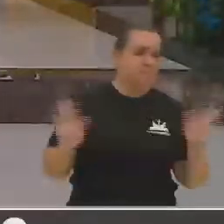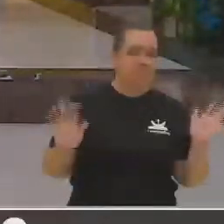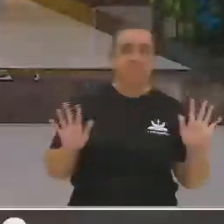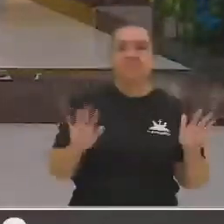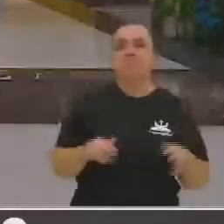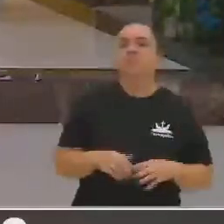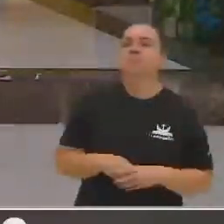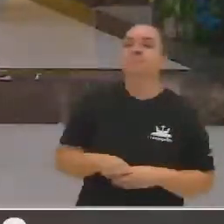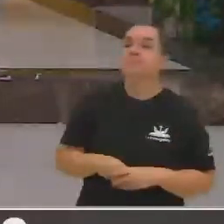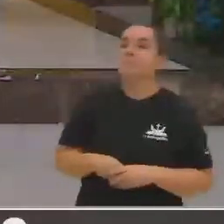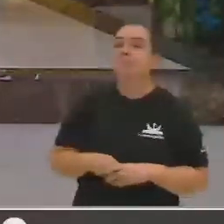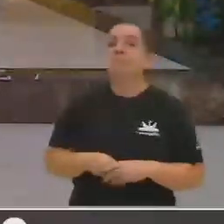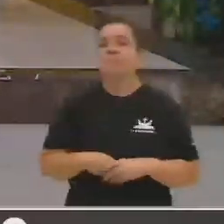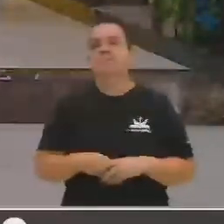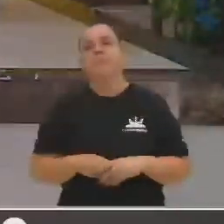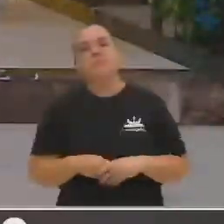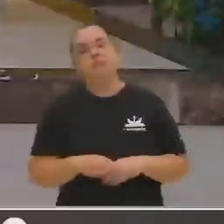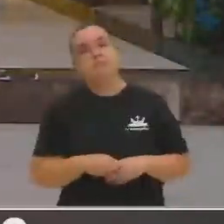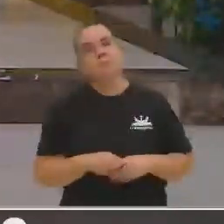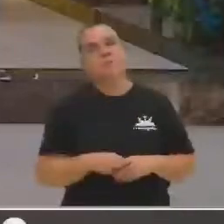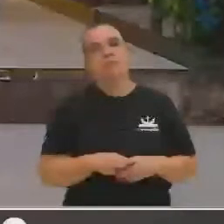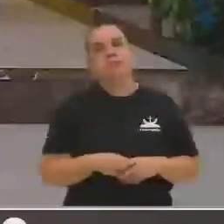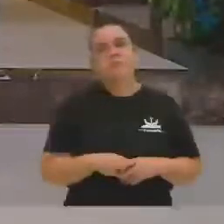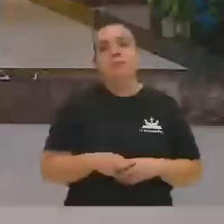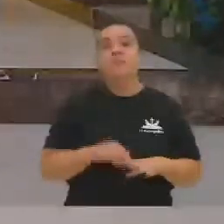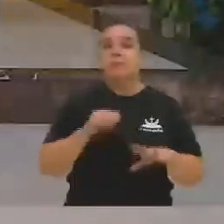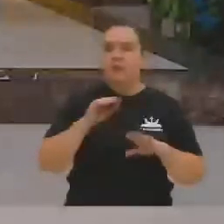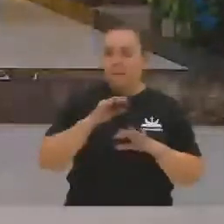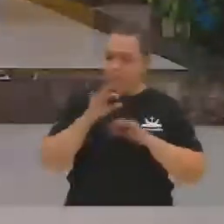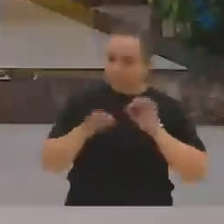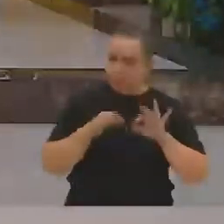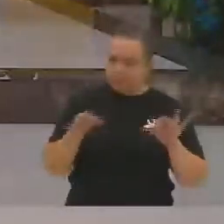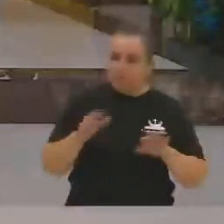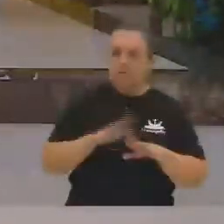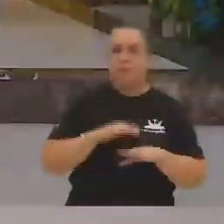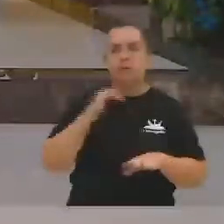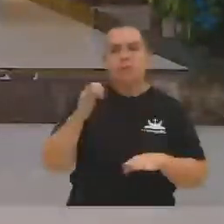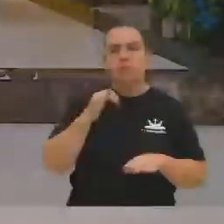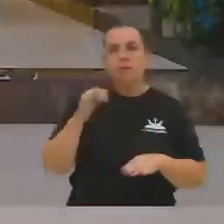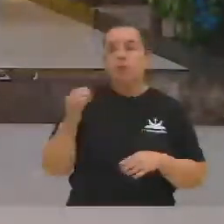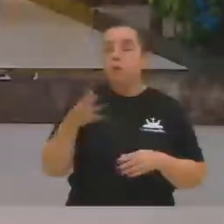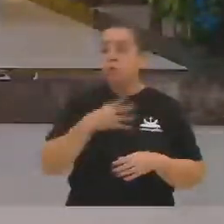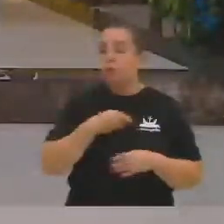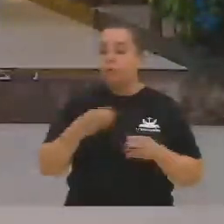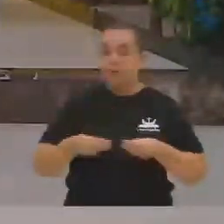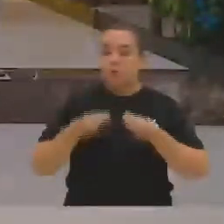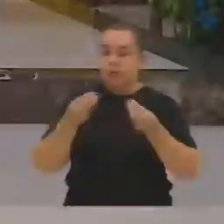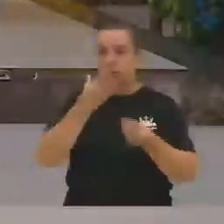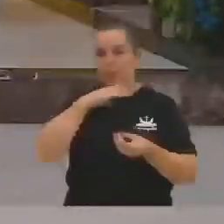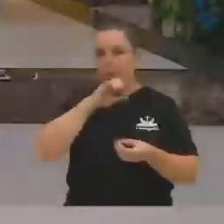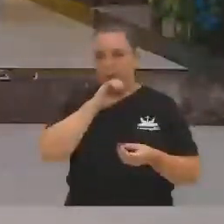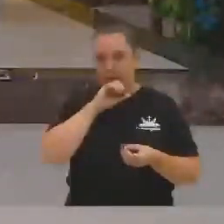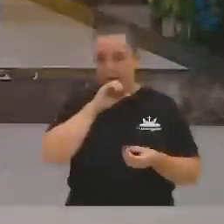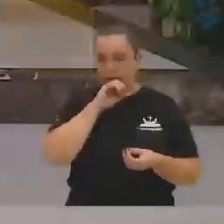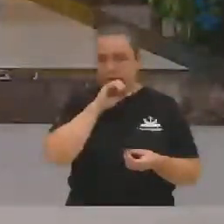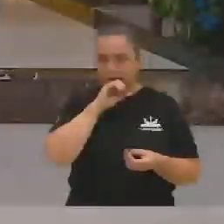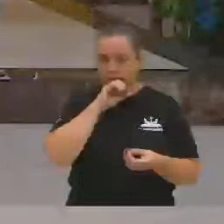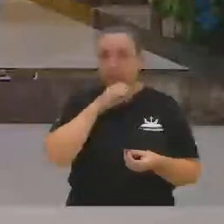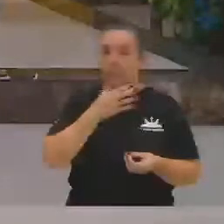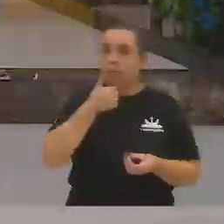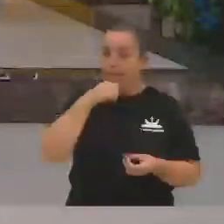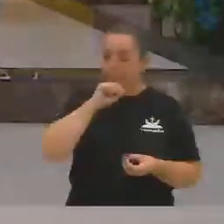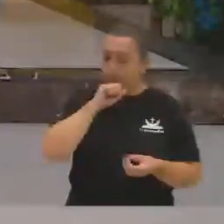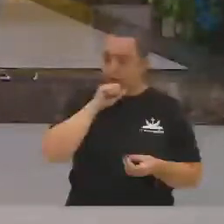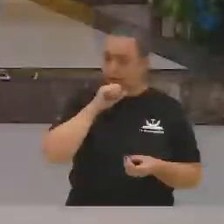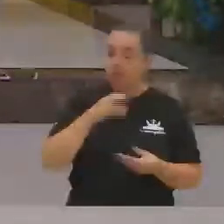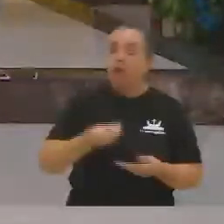quero nada seu. O maior presente que um filho pode dar para um pai é uma vida